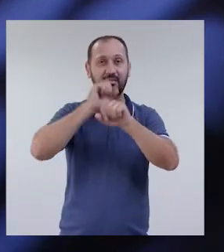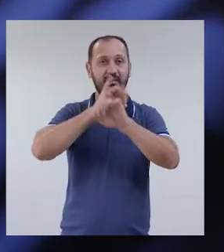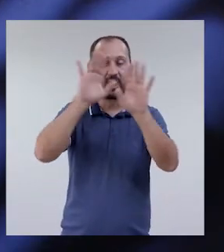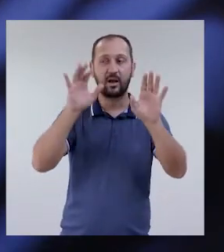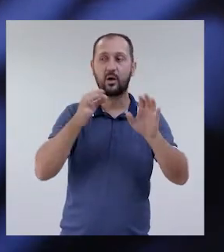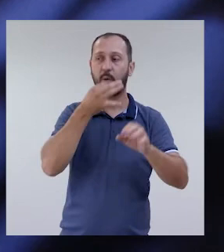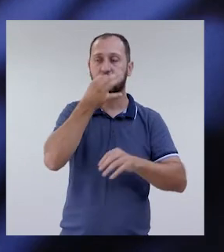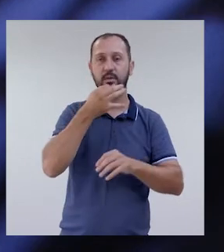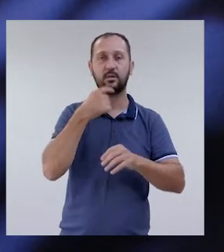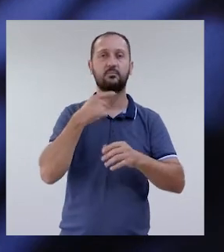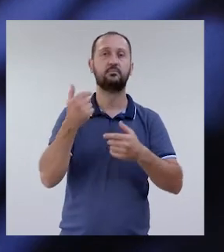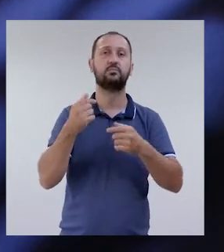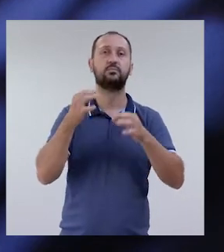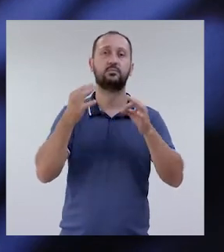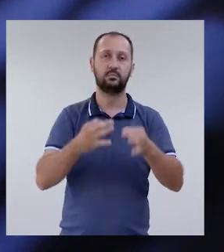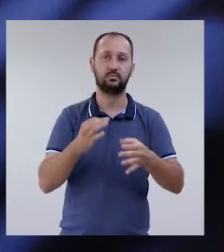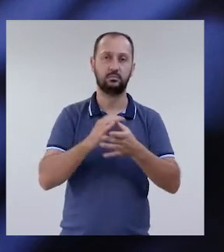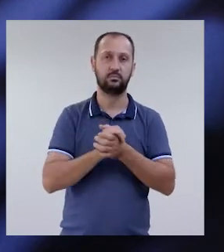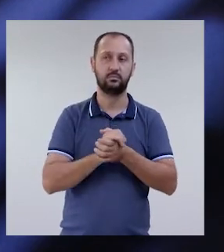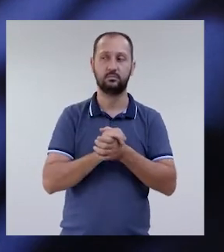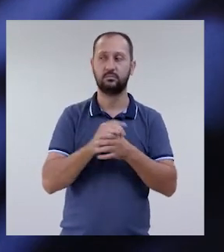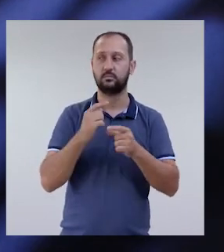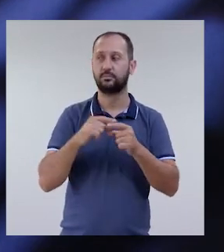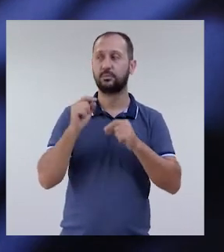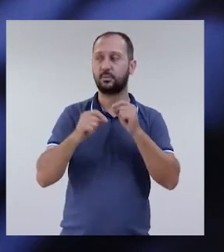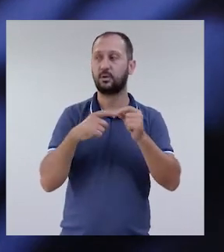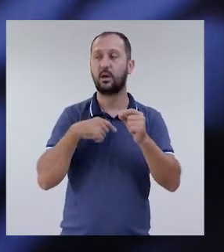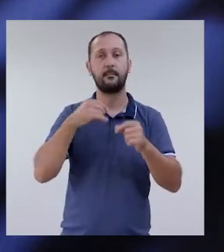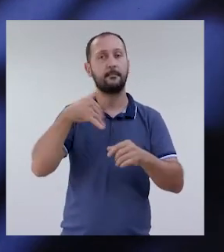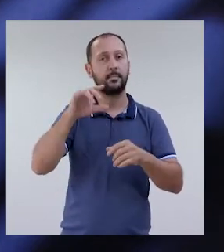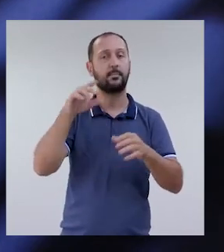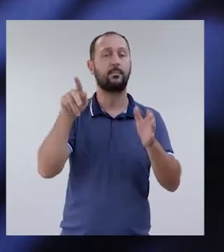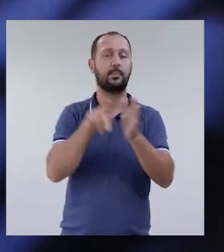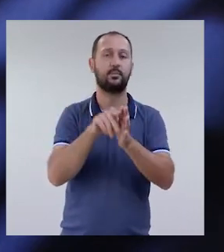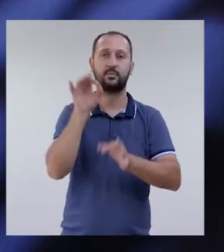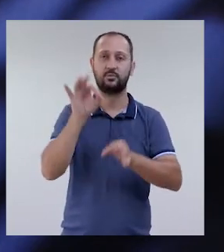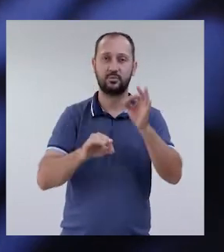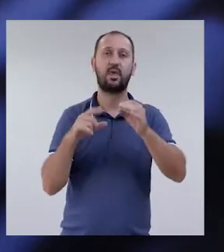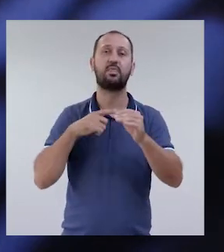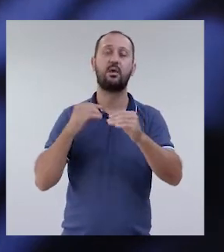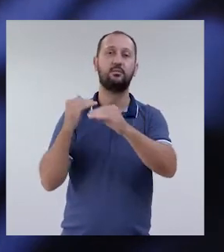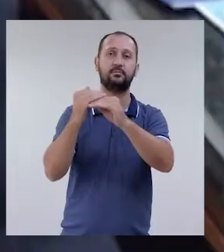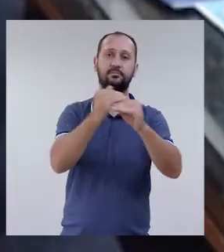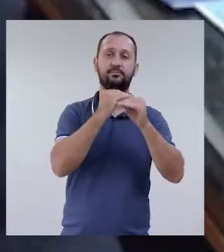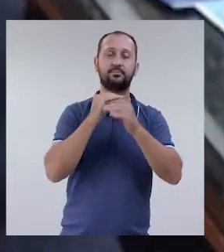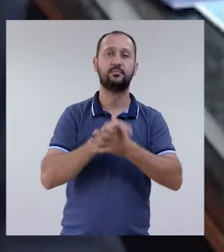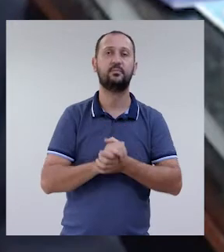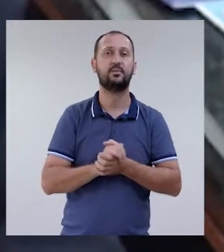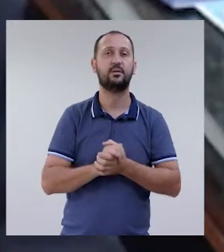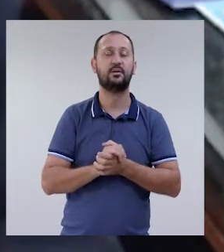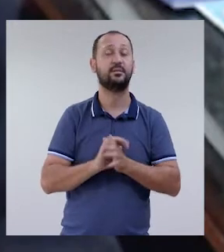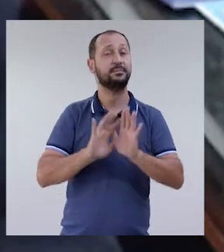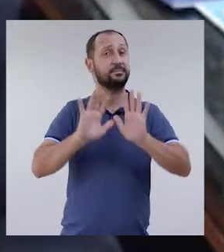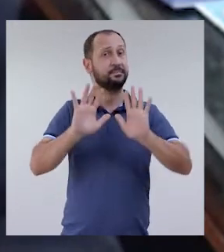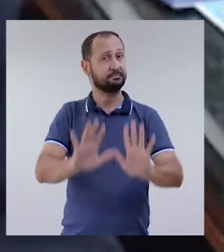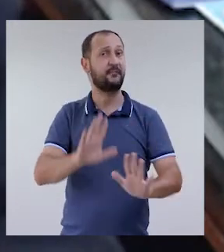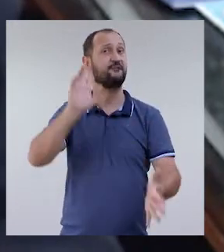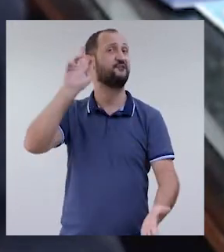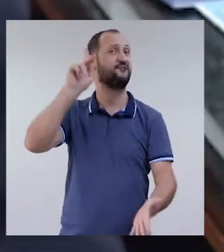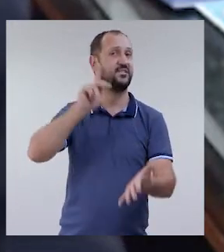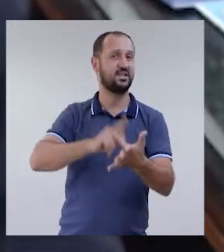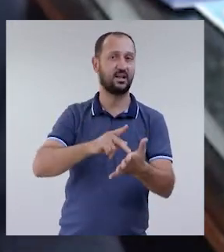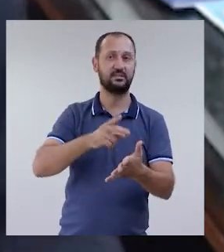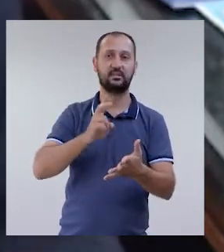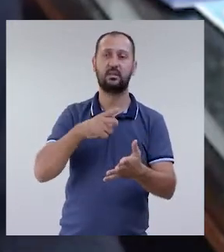mundo trabalhar de uma forma harmônica, né? Porque a harmonia é um princípio da justiça também. Bom, na verdade, sempre